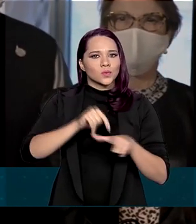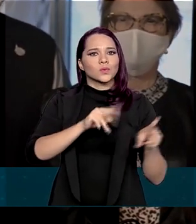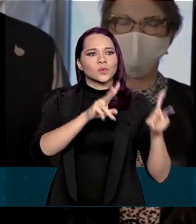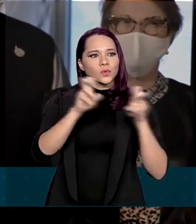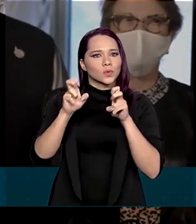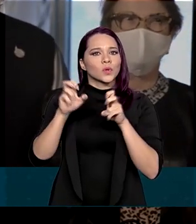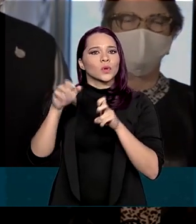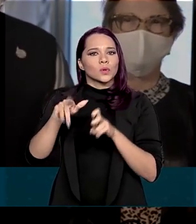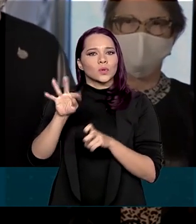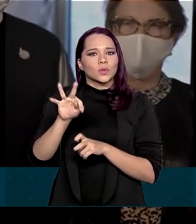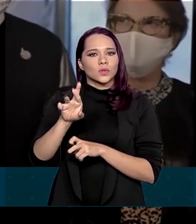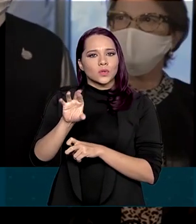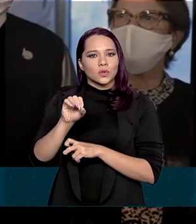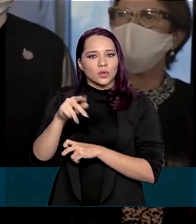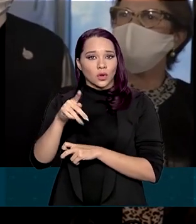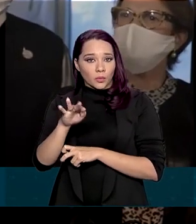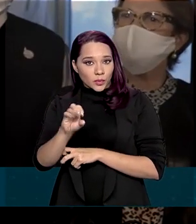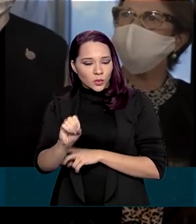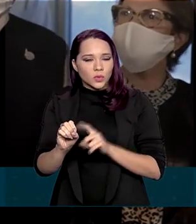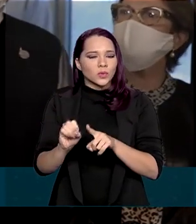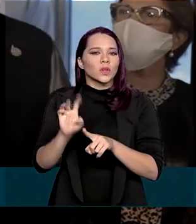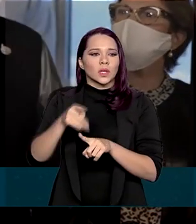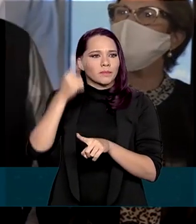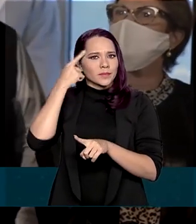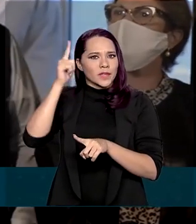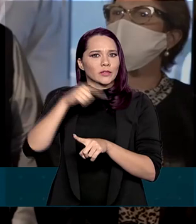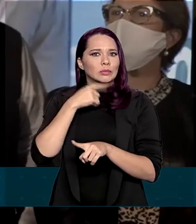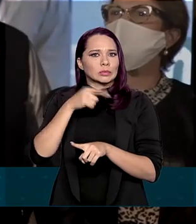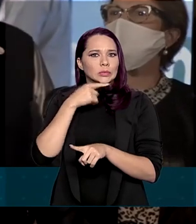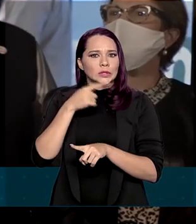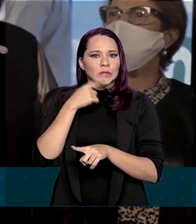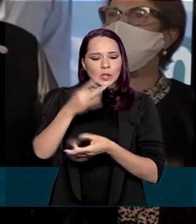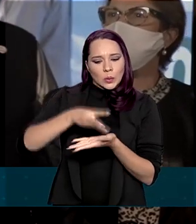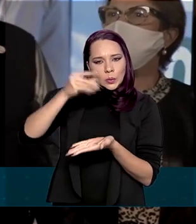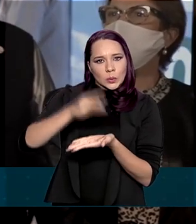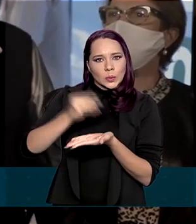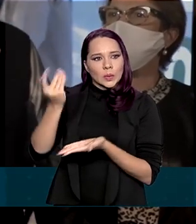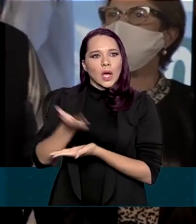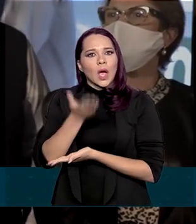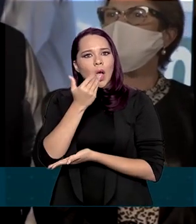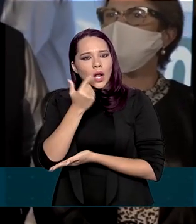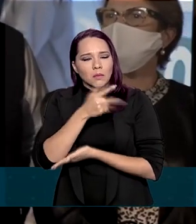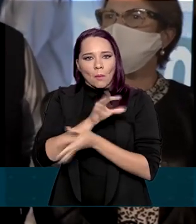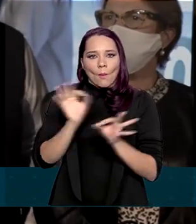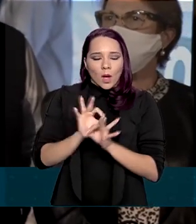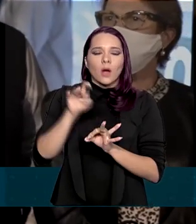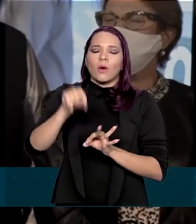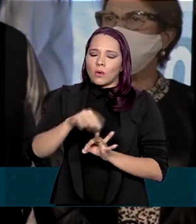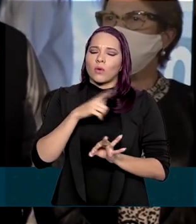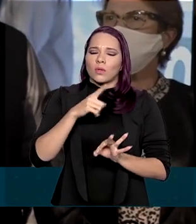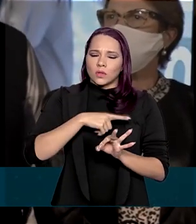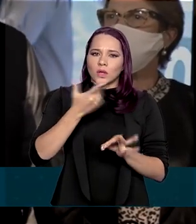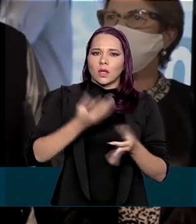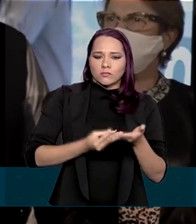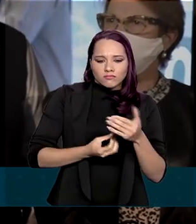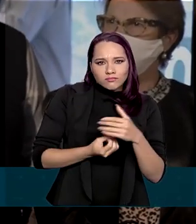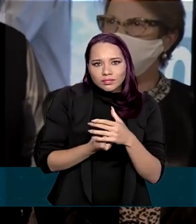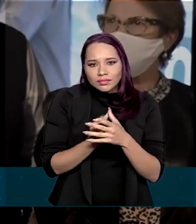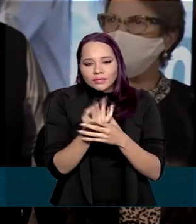trópicos, que ninguém achava que era possível produzir alimentos, hoje produzem alimentos para si próprios e para